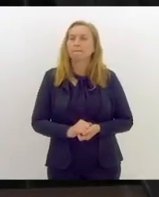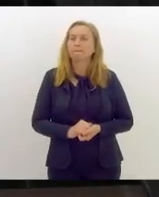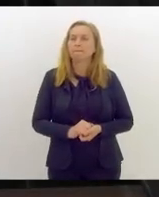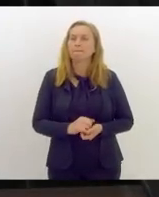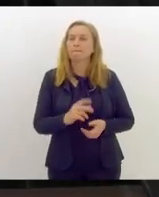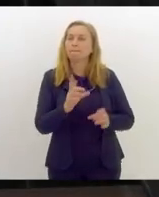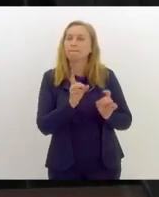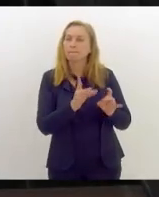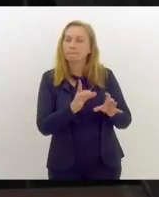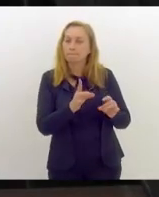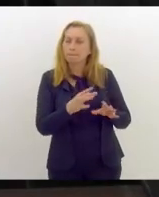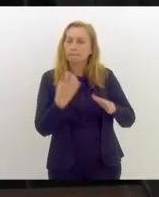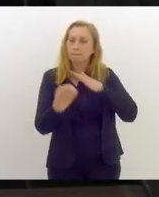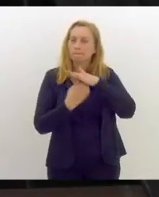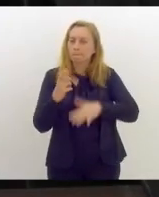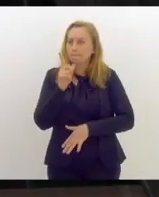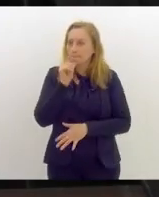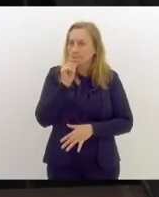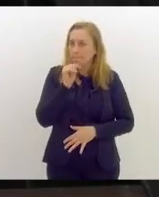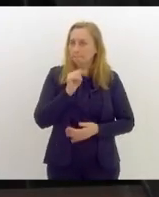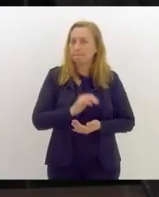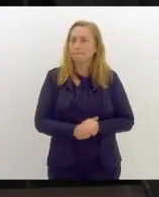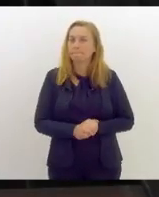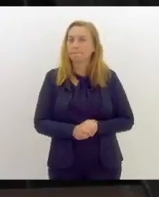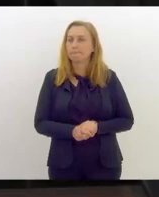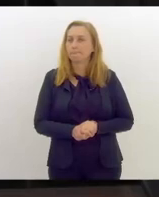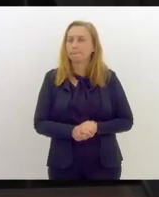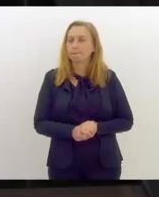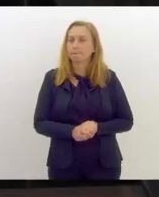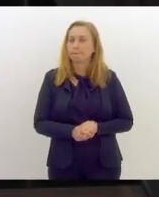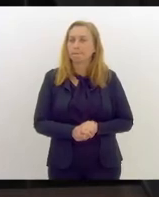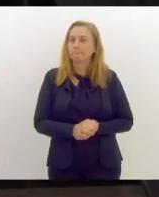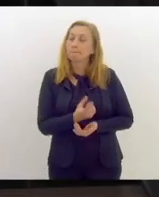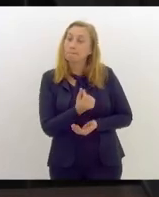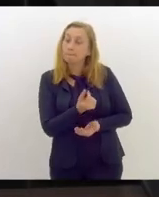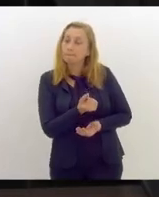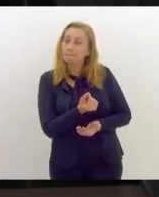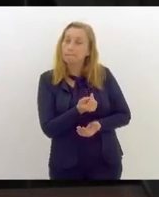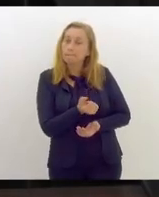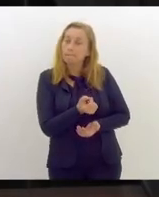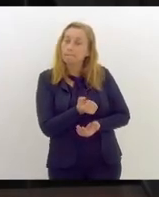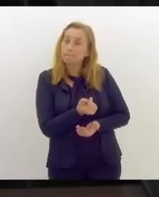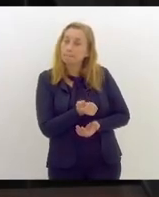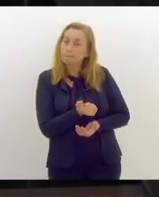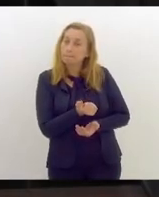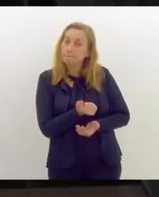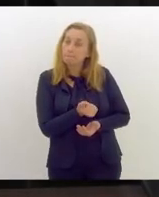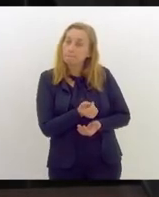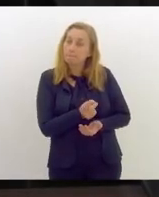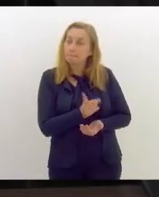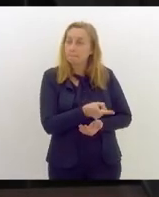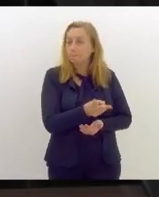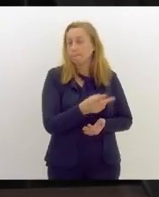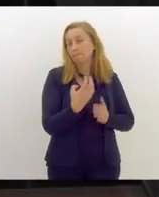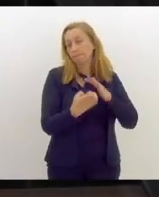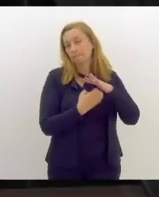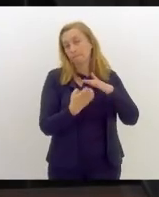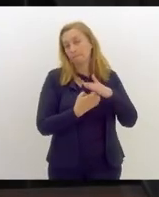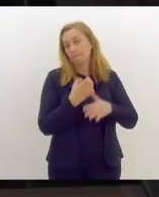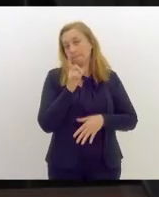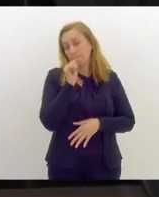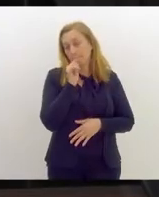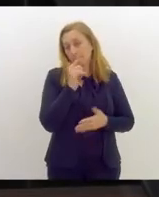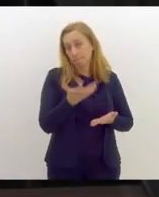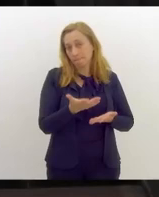o nome que a gente tem que dar o ativo que ficou para você dar é muito pouco sabe Deputado Yuri é muito